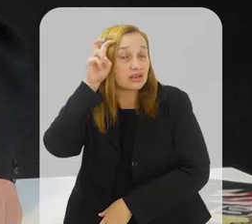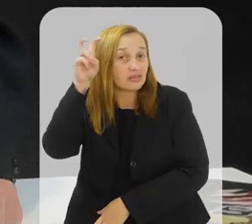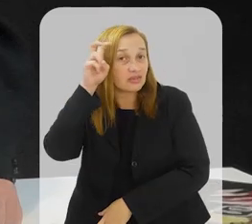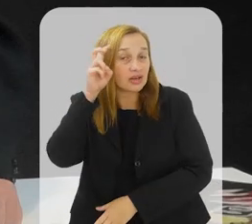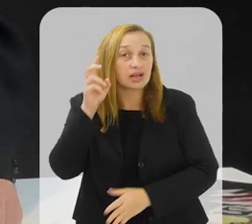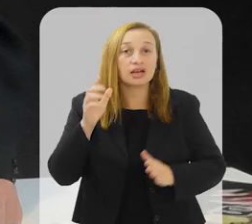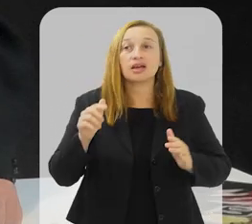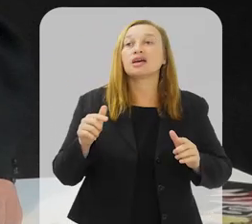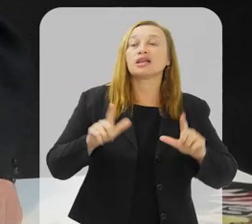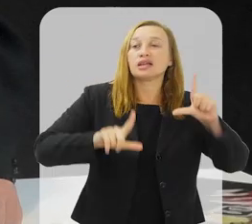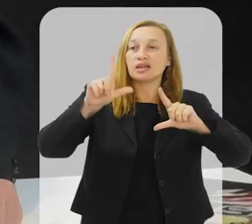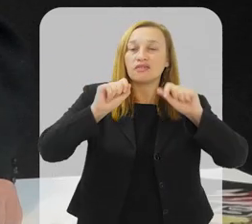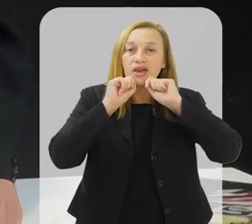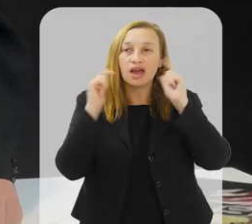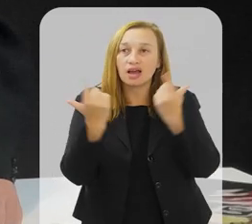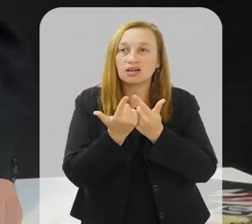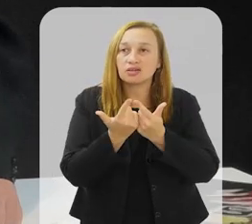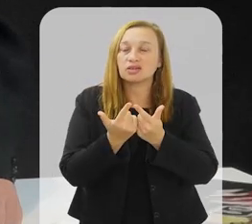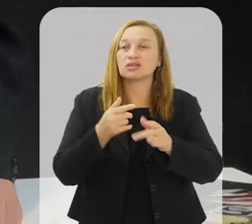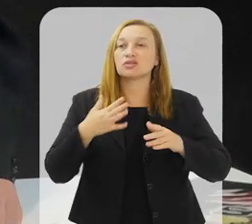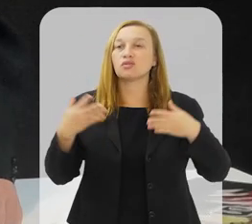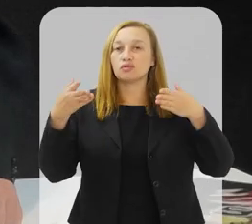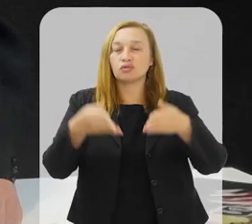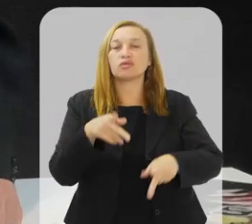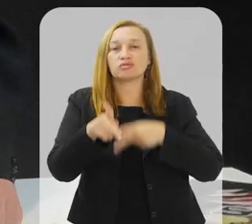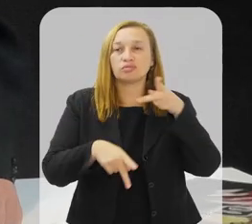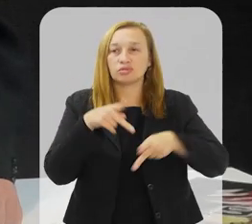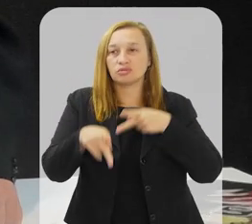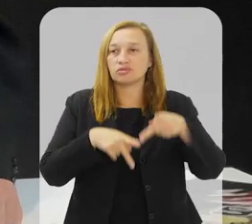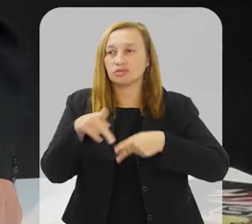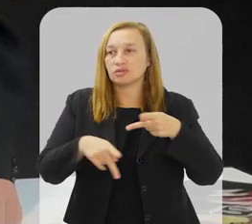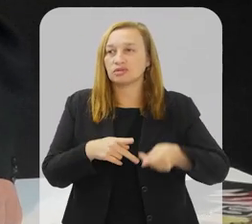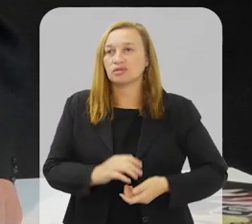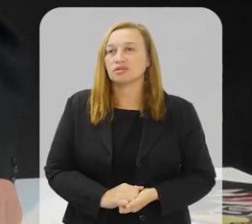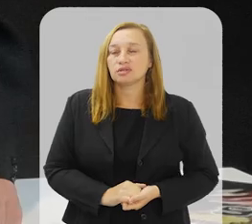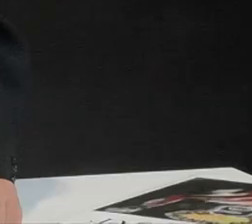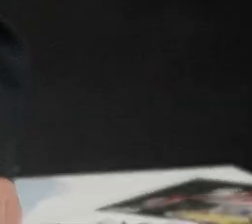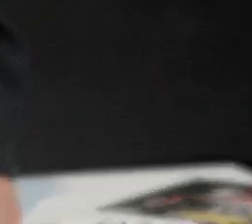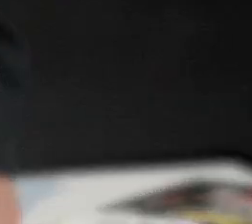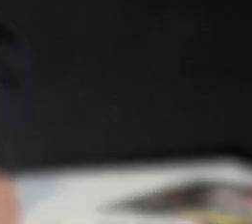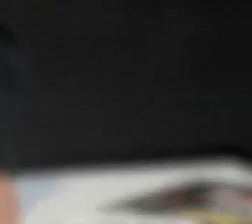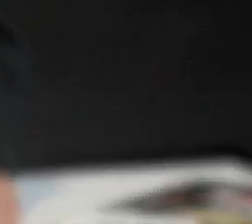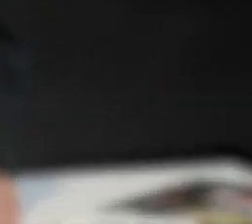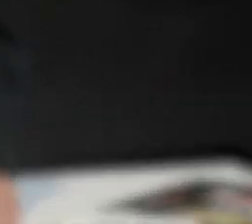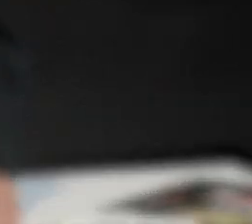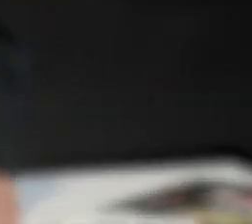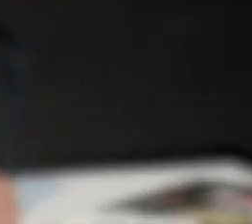a próxima quinta-feira aqui na TV alerge o canal do Povo